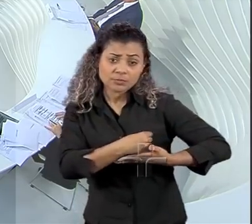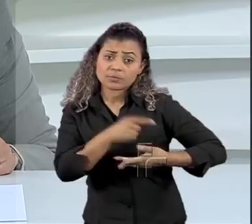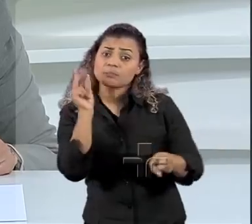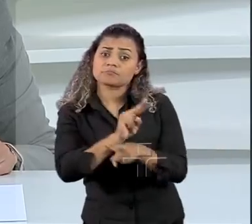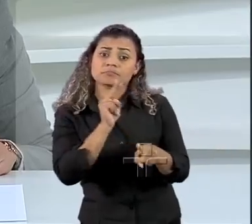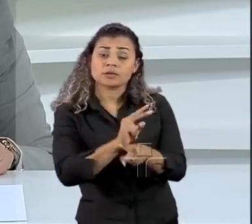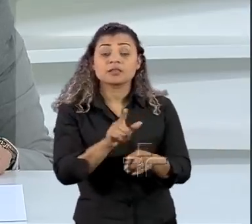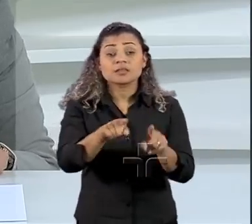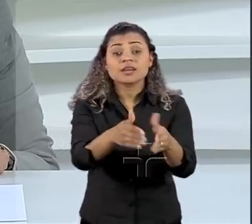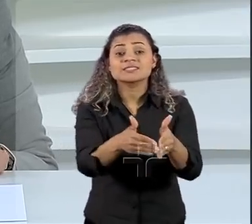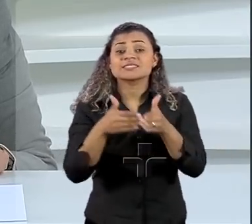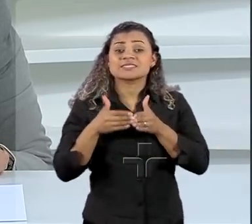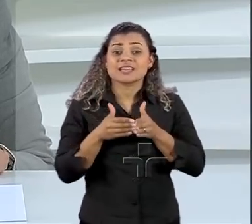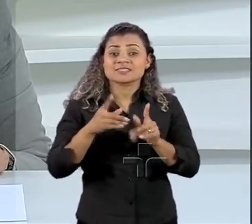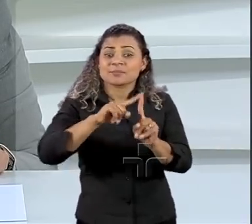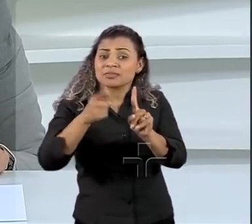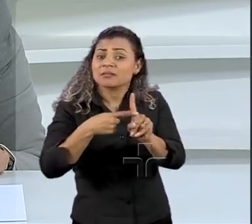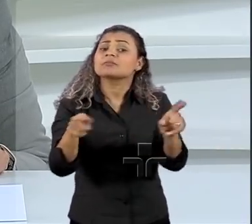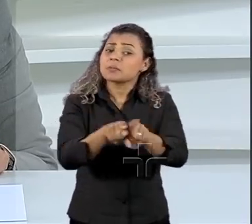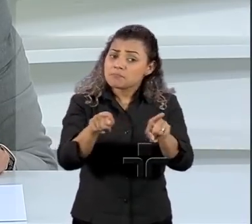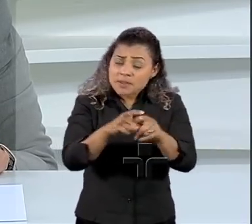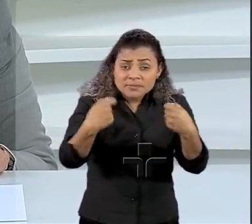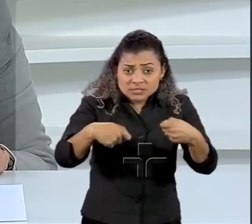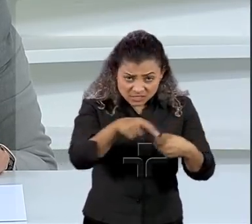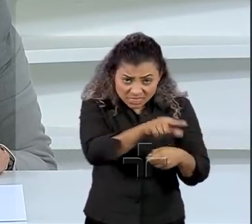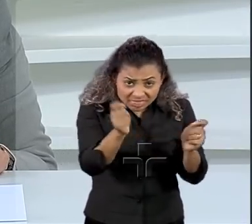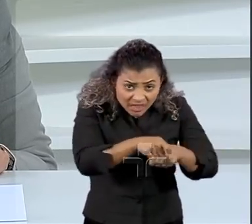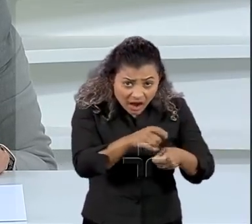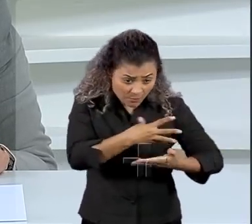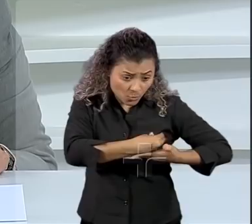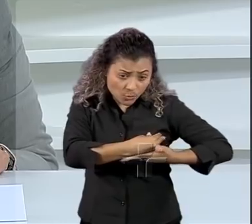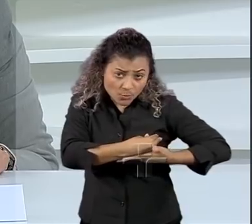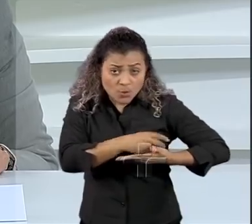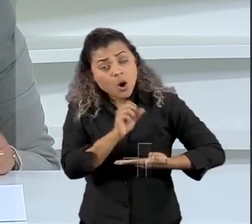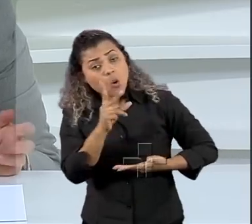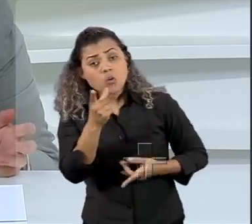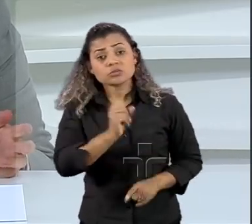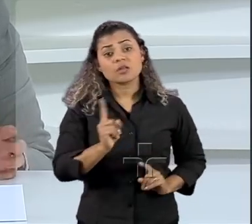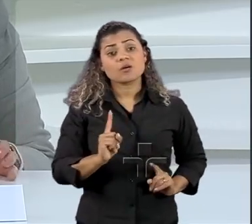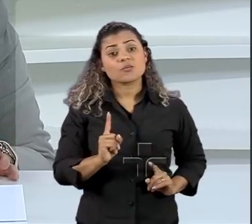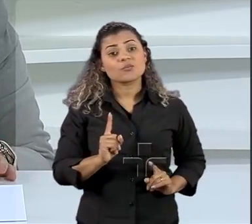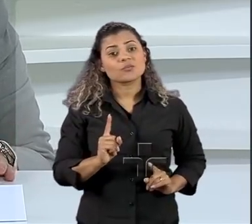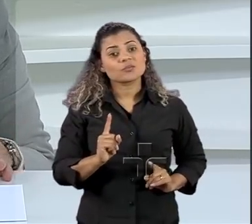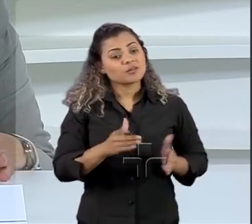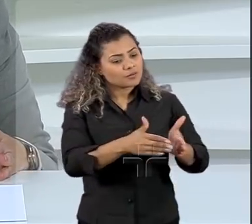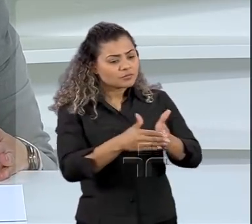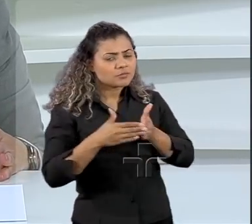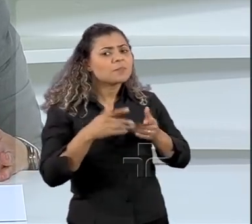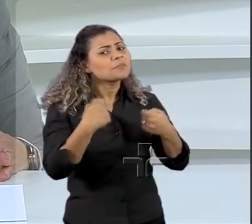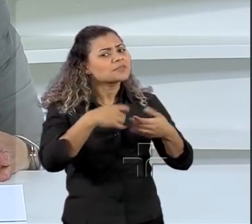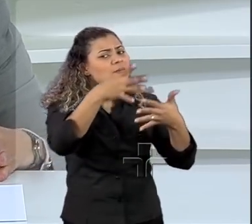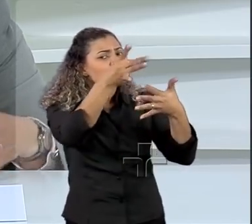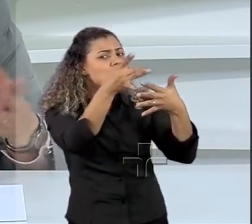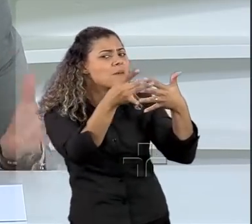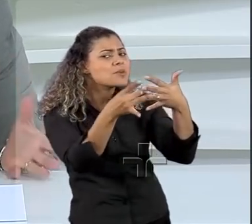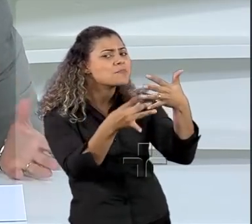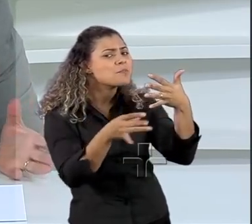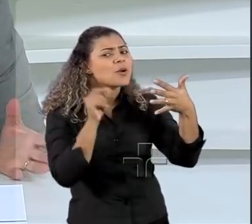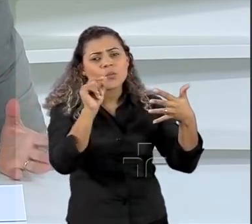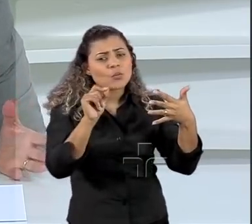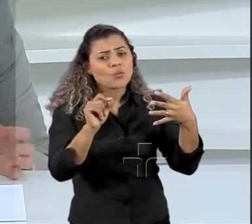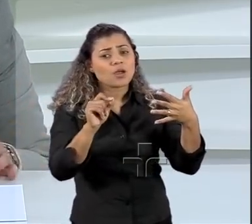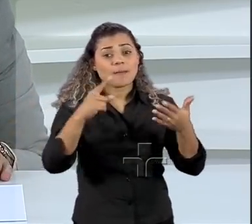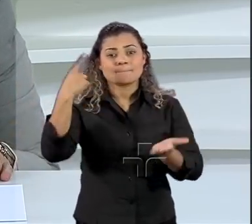licença maternidade, se essa licença maternidade está propiciando um aleitamento materno ou não. Então, a gente precisa realmente, quando eu falo de um